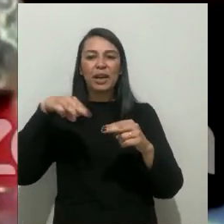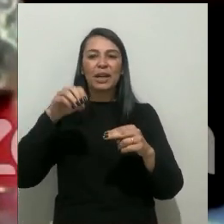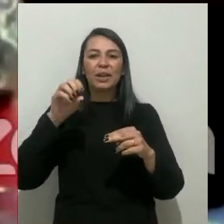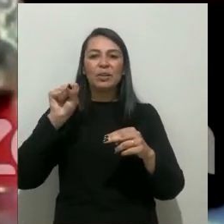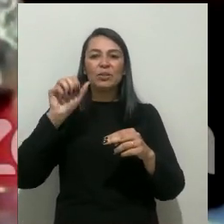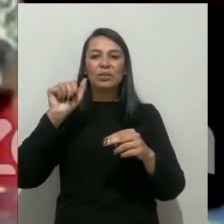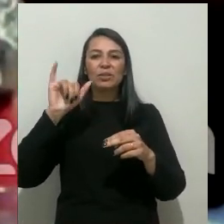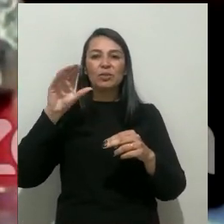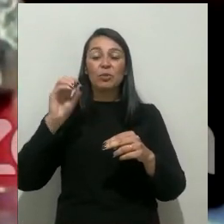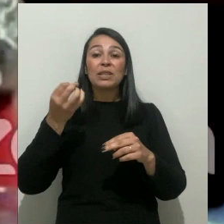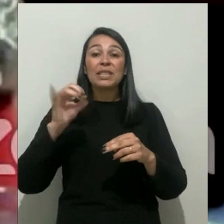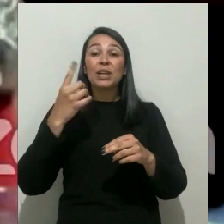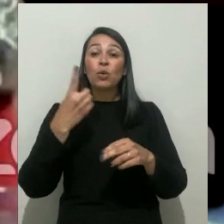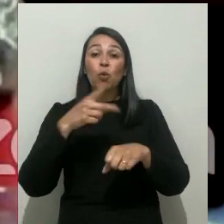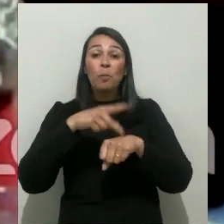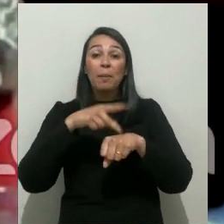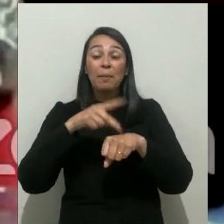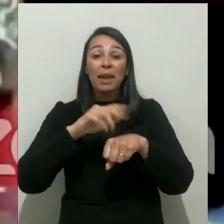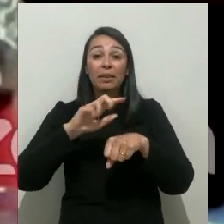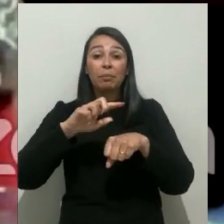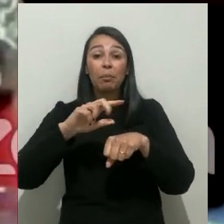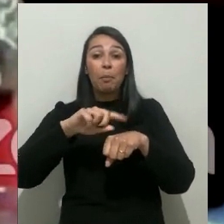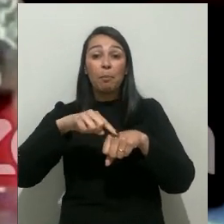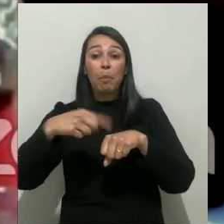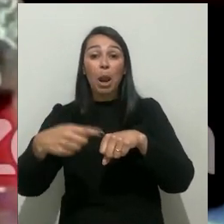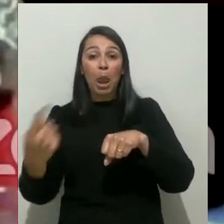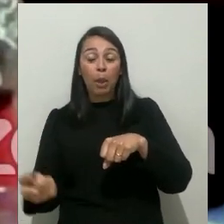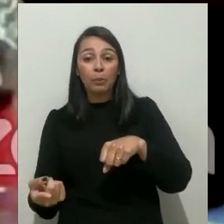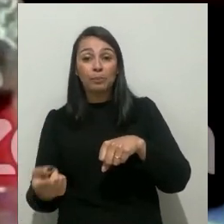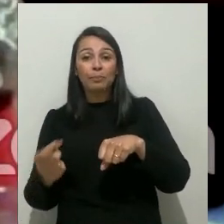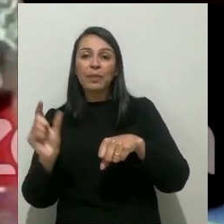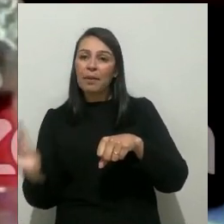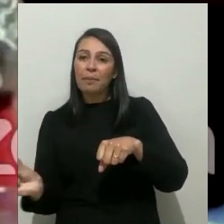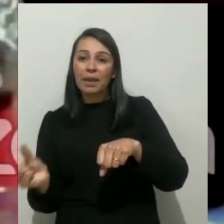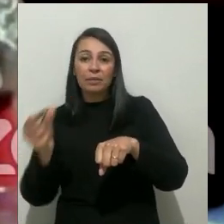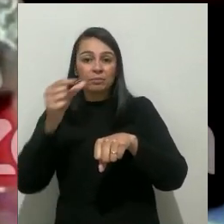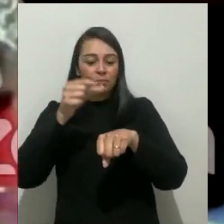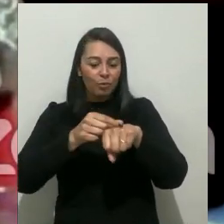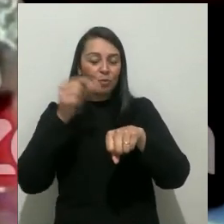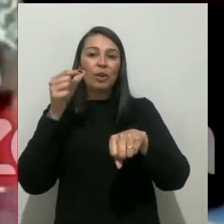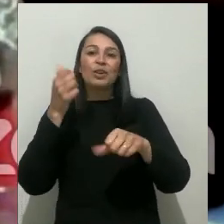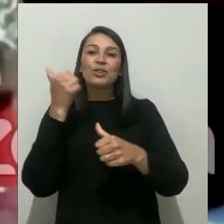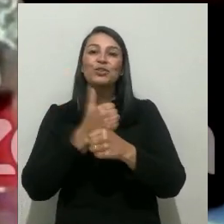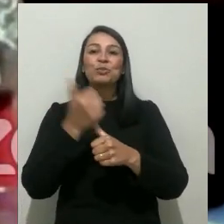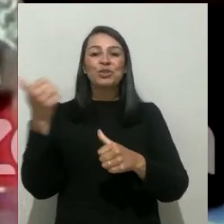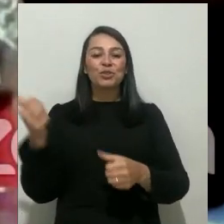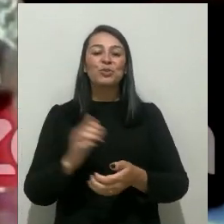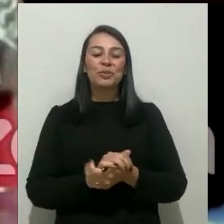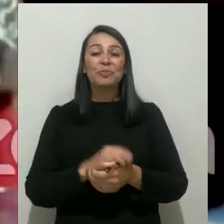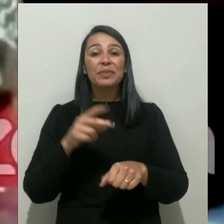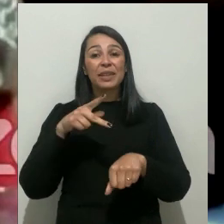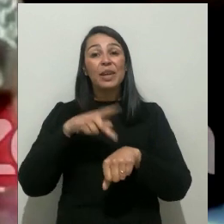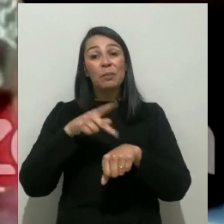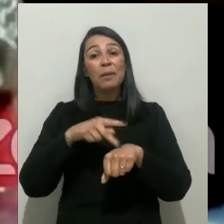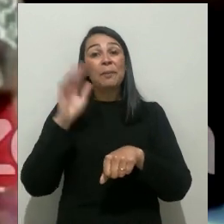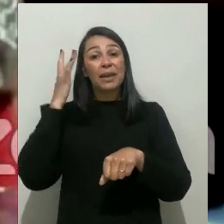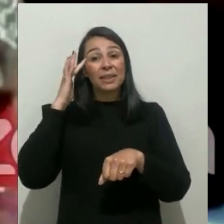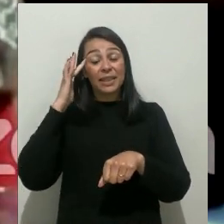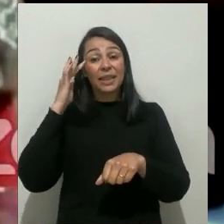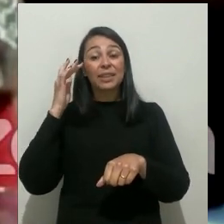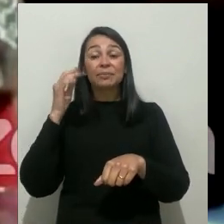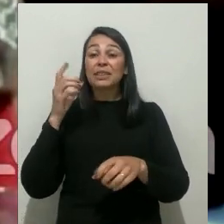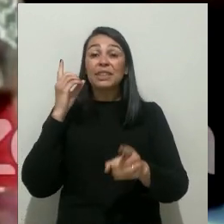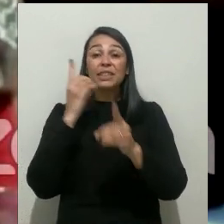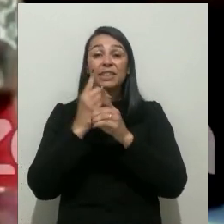pode, uma pedrinha cair, você vai lá e coloca outra no lugar. E é uma pedra que a gente acha fácil no Brasil, e você